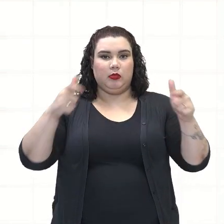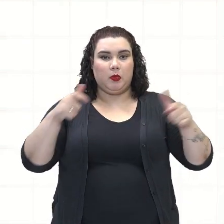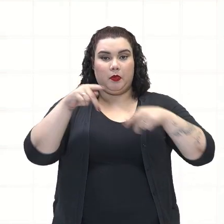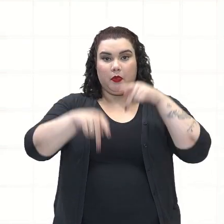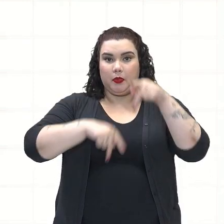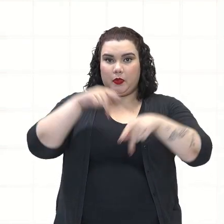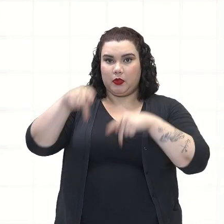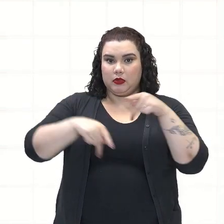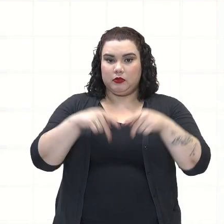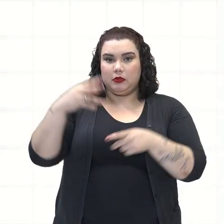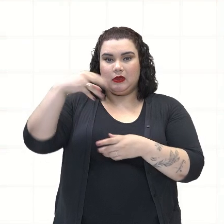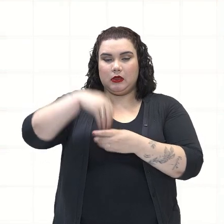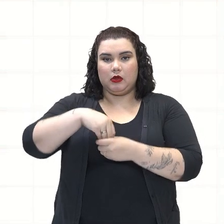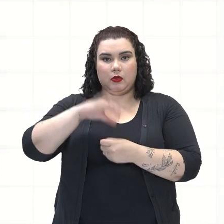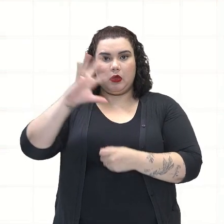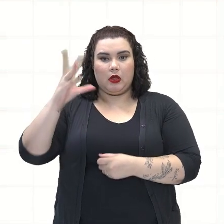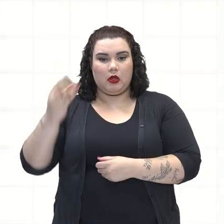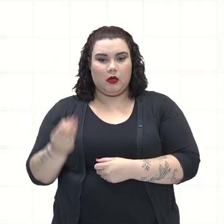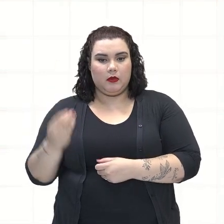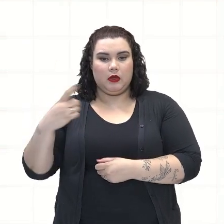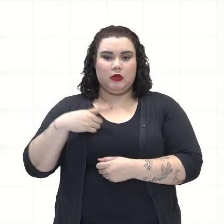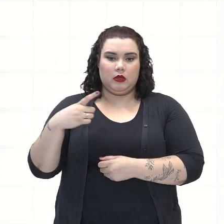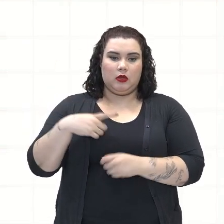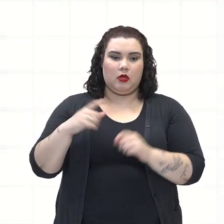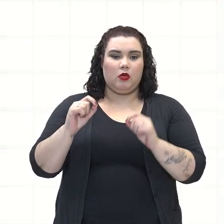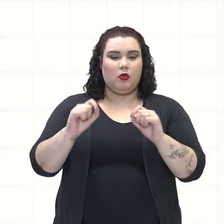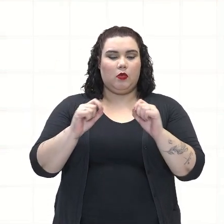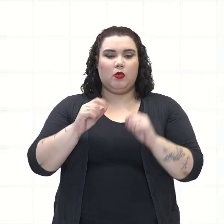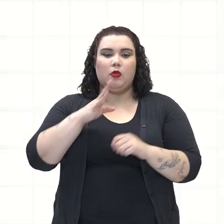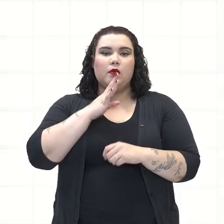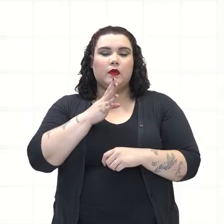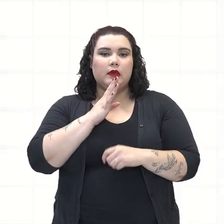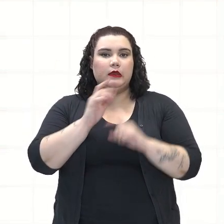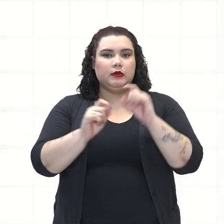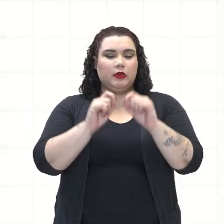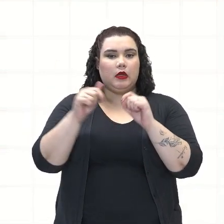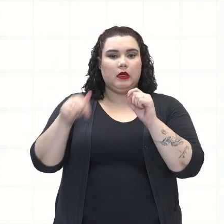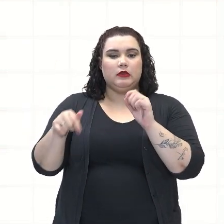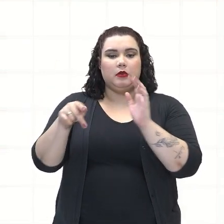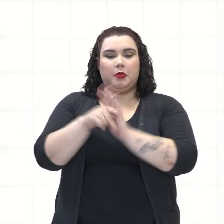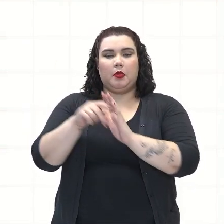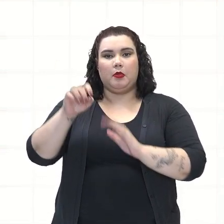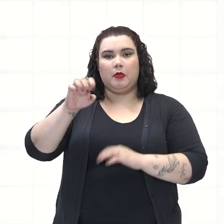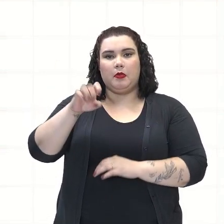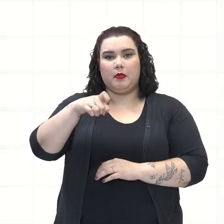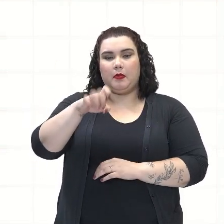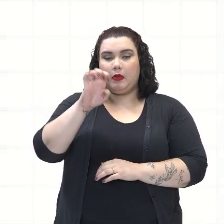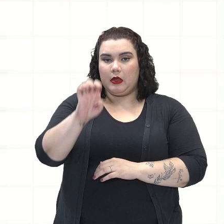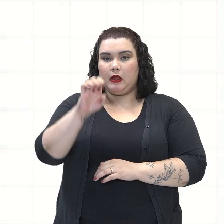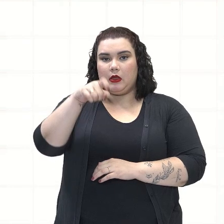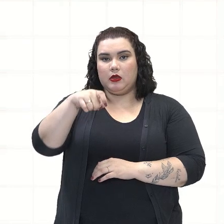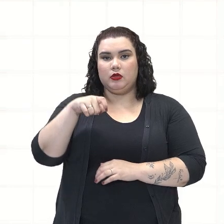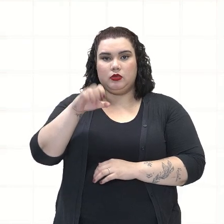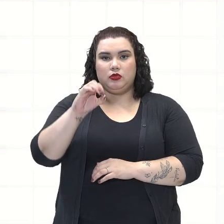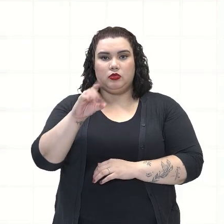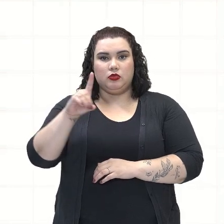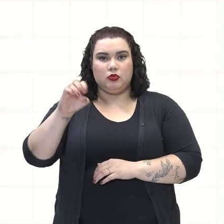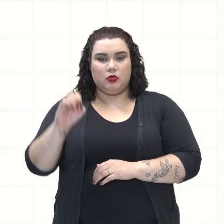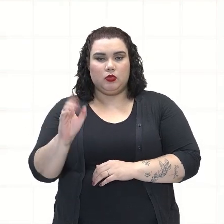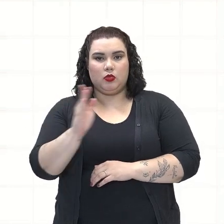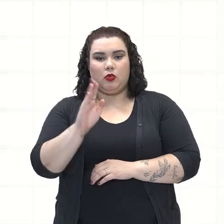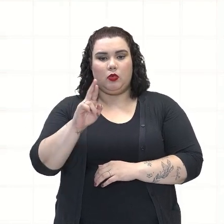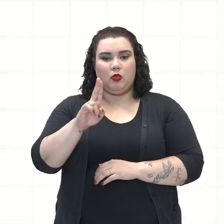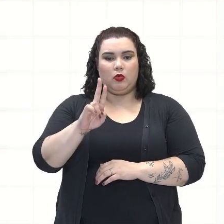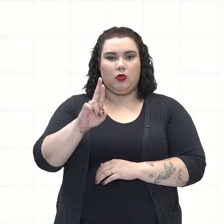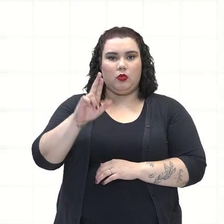urbana dentro da África vem de um fenômeno que a gente já pontuou em outros momentos, chamado de êxodo rural, e eu vou reforçar para vocês o que